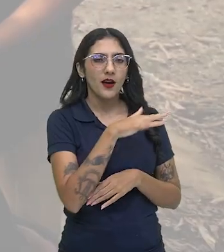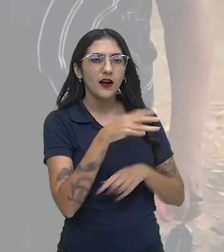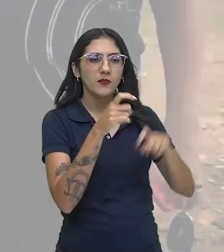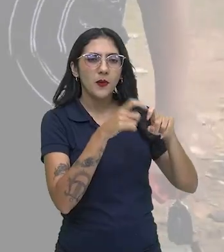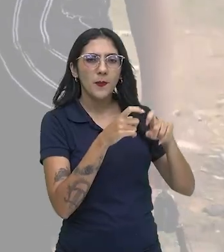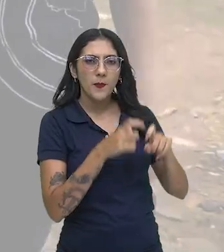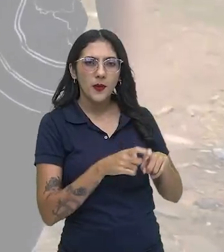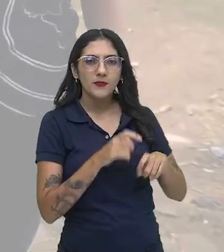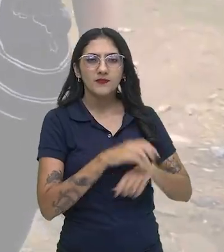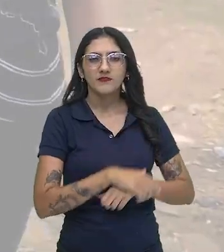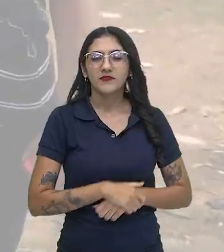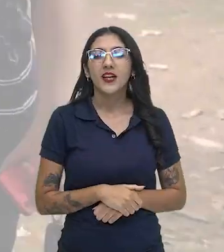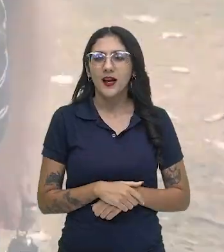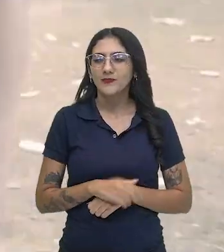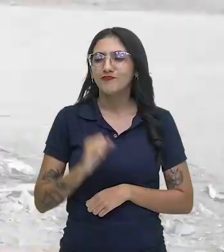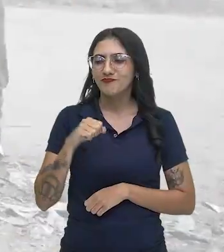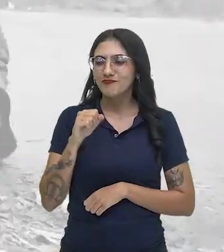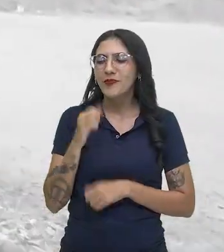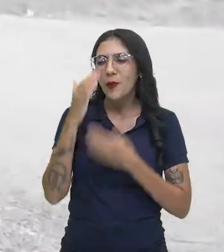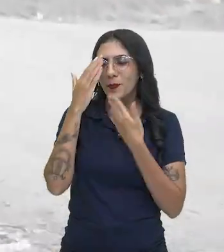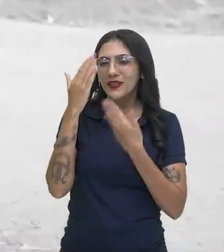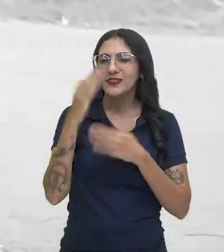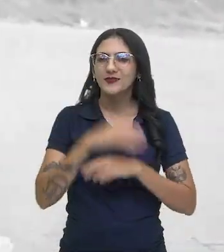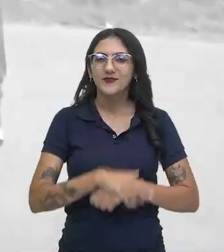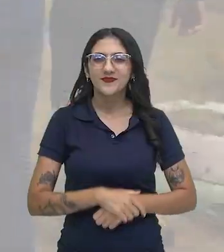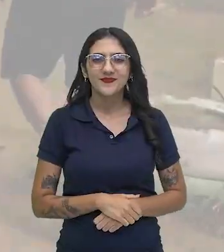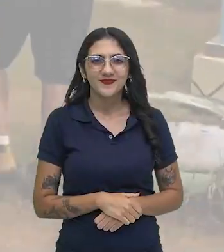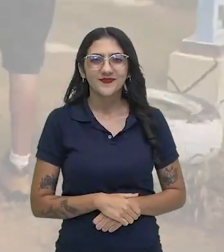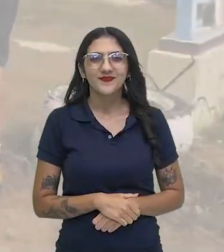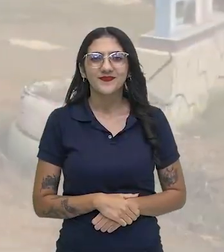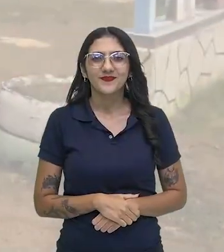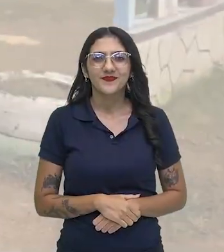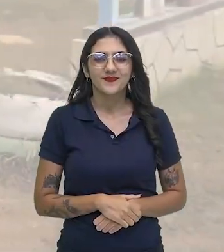pousada. Obrigado, hein? Obrigado. Tchau, tchau.